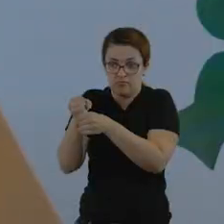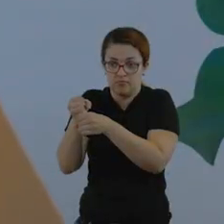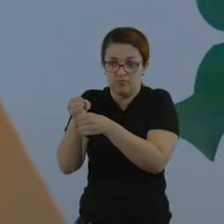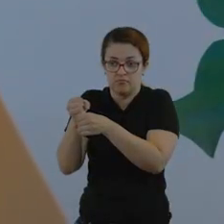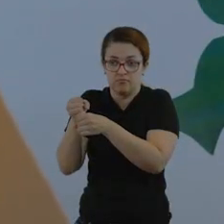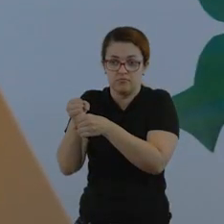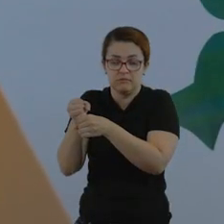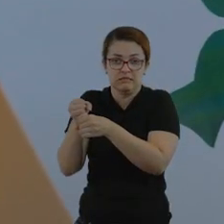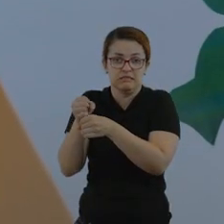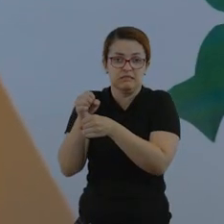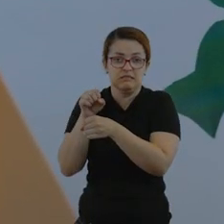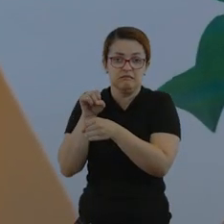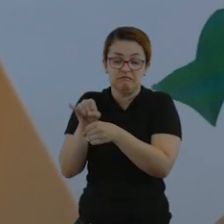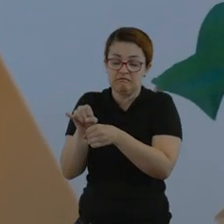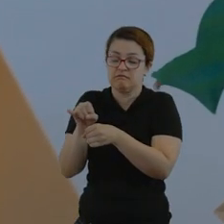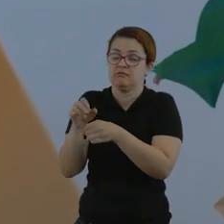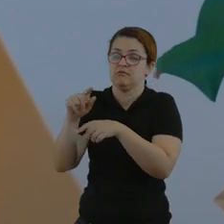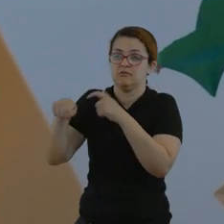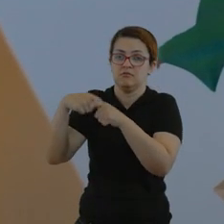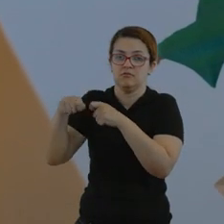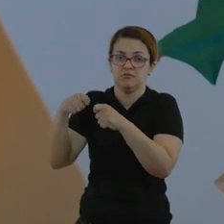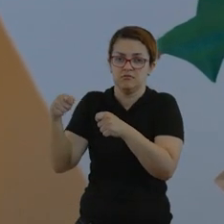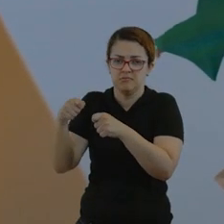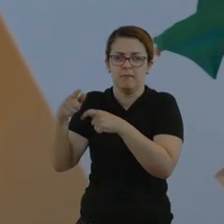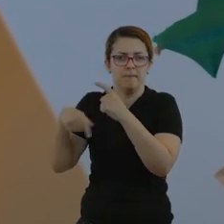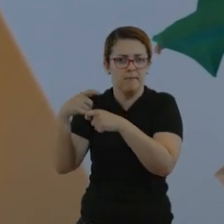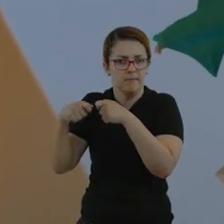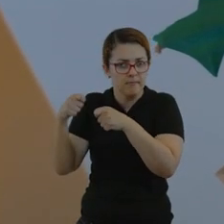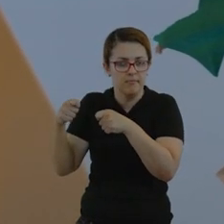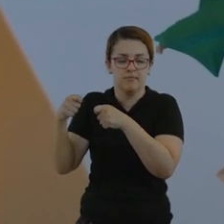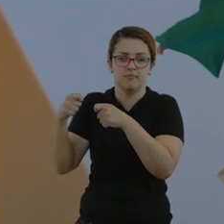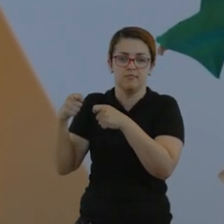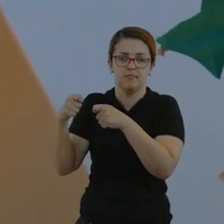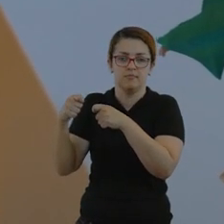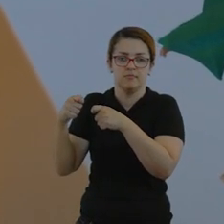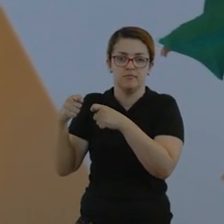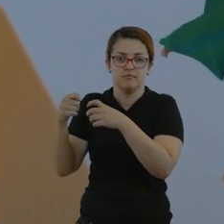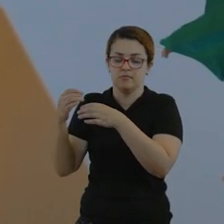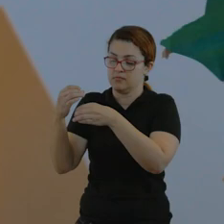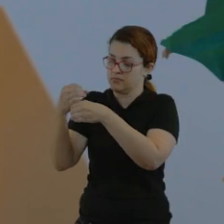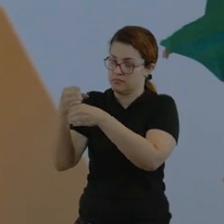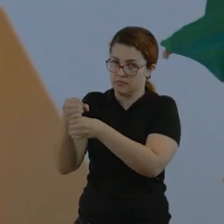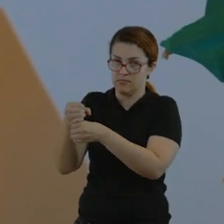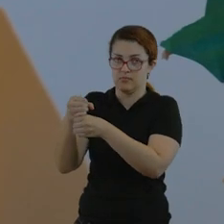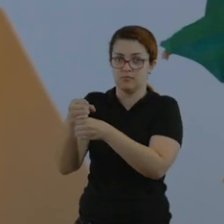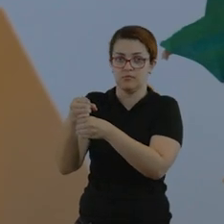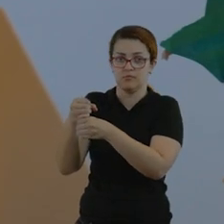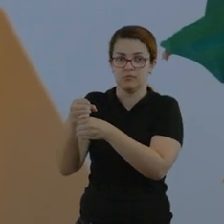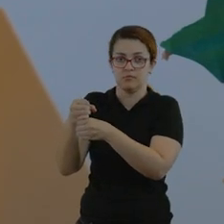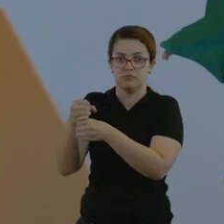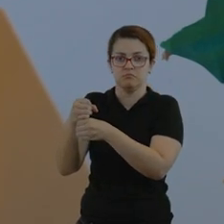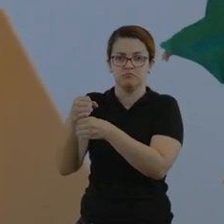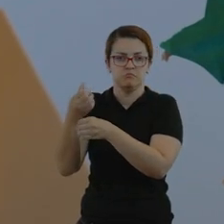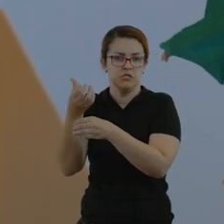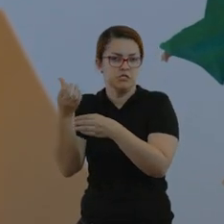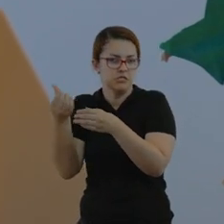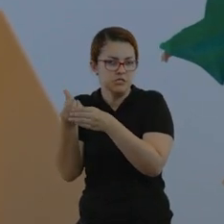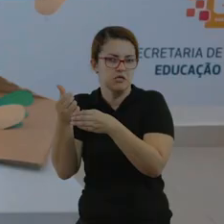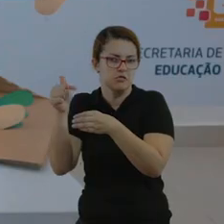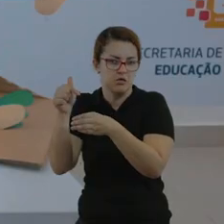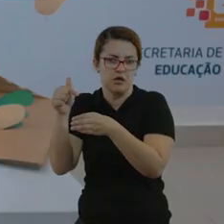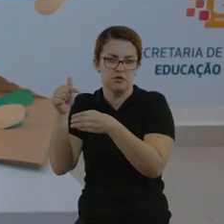Se você quiser, você pode amarrar até mais. Mas essa quantidade aqui de 6, 7